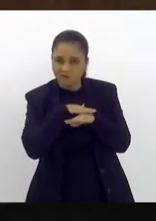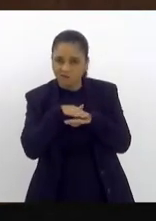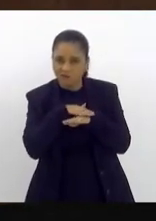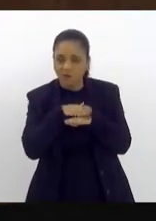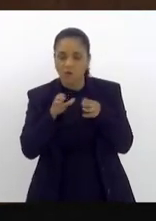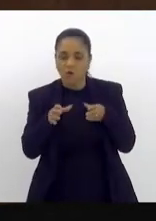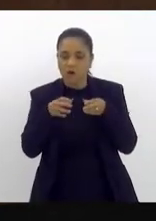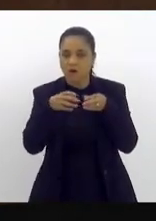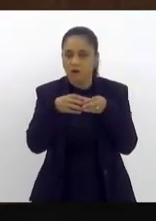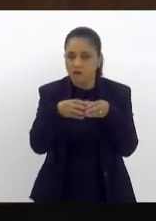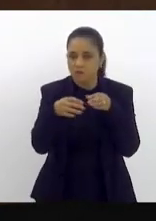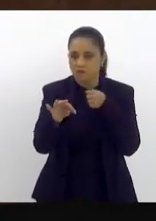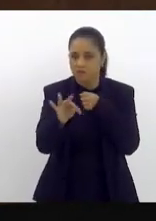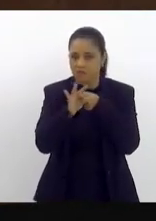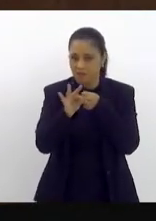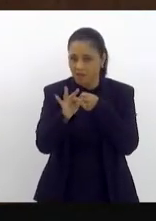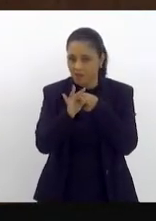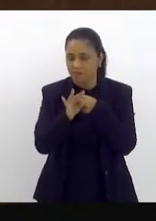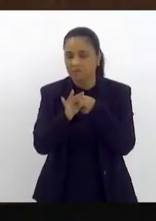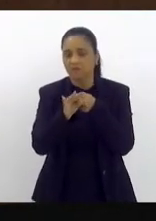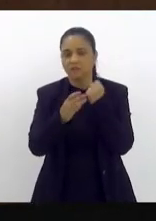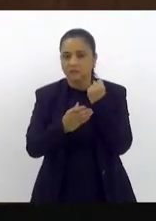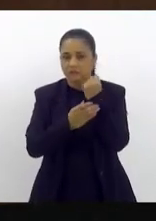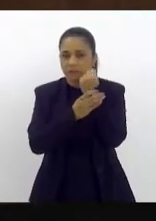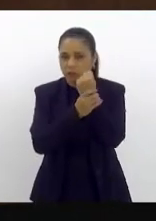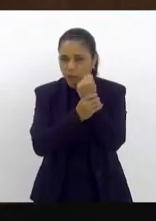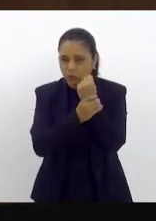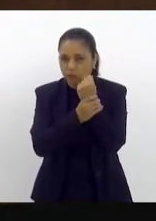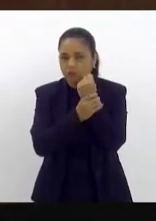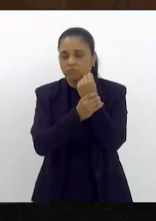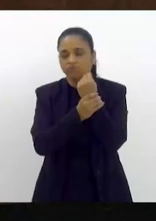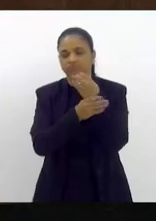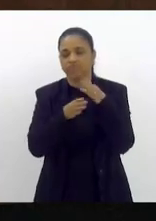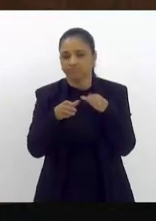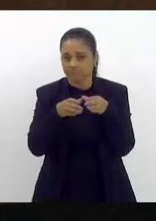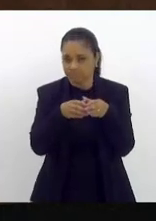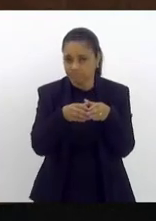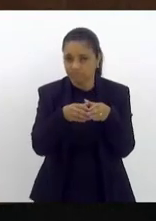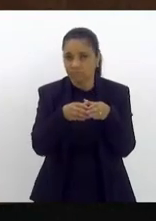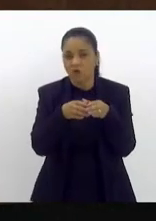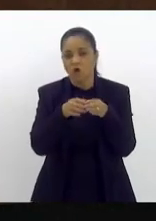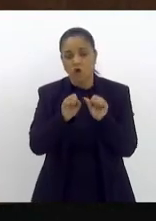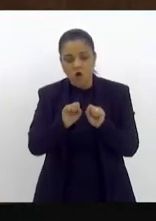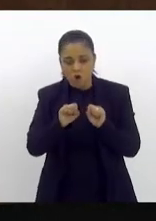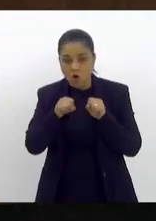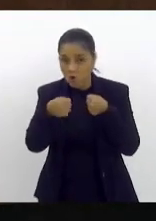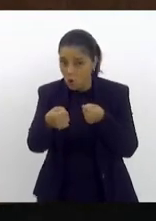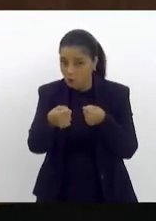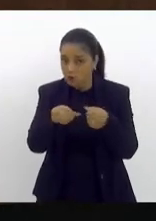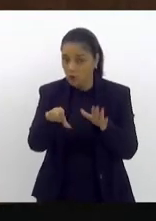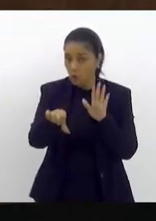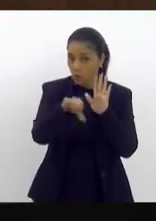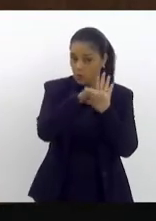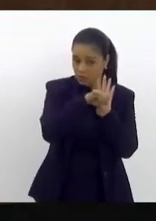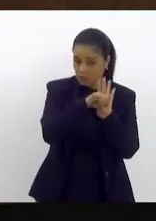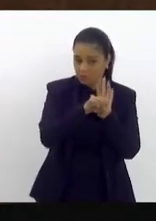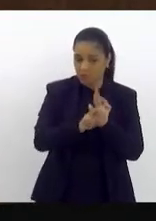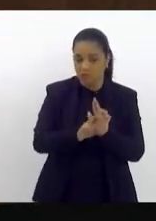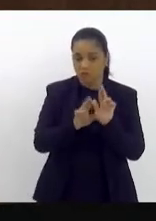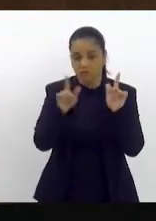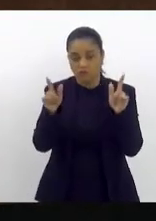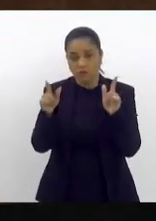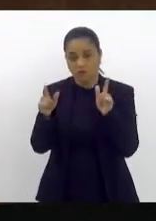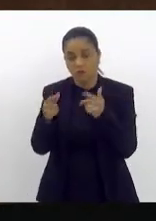sua equipe técnica, sua equipe de segurança, porque combater o crime é uma coisa e combater o trabalhador é outra